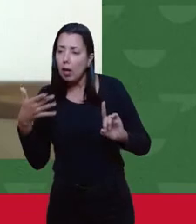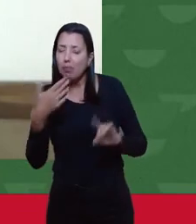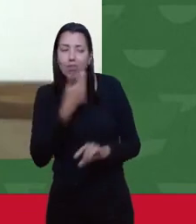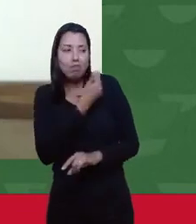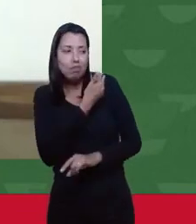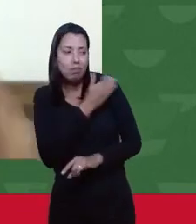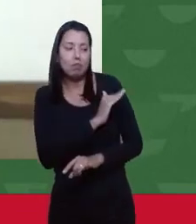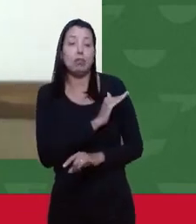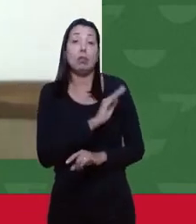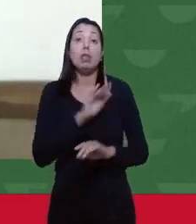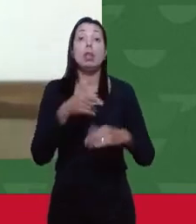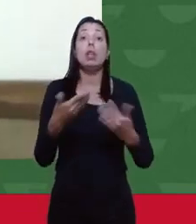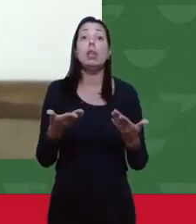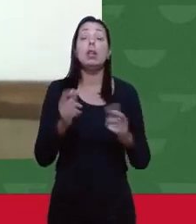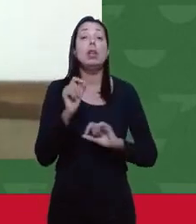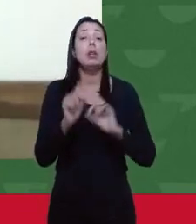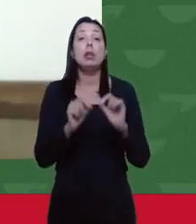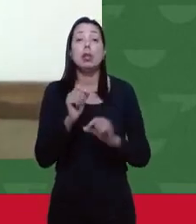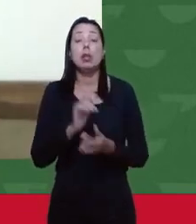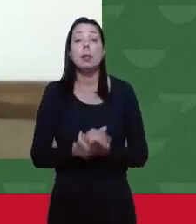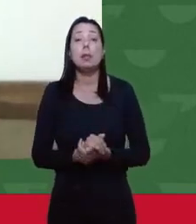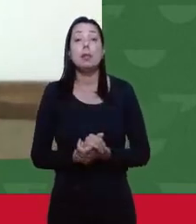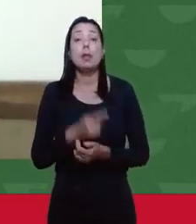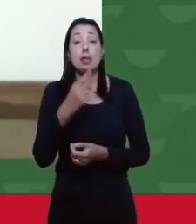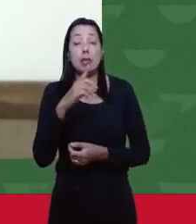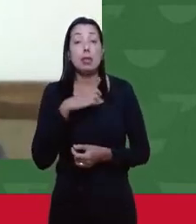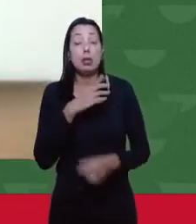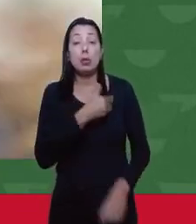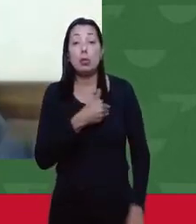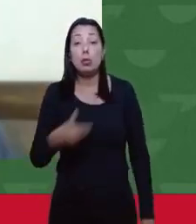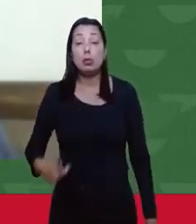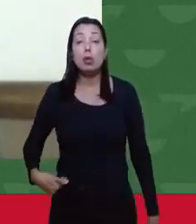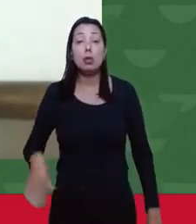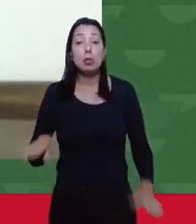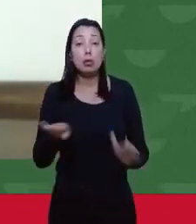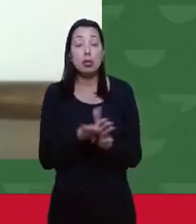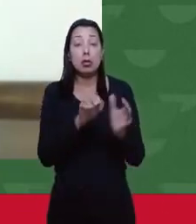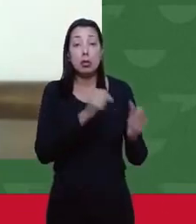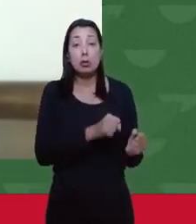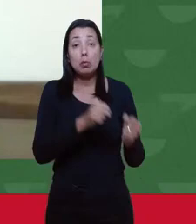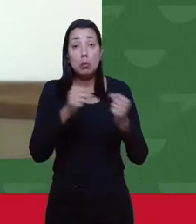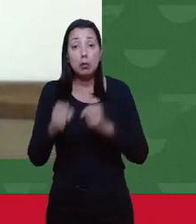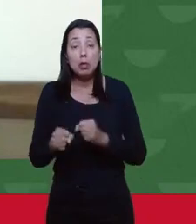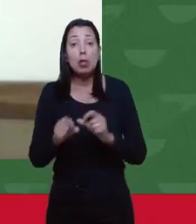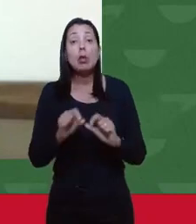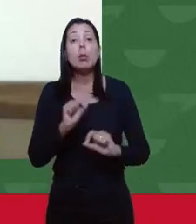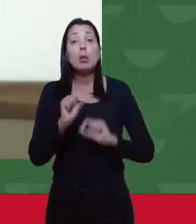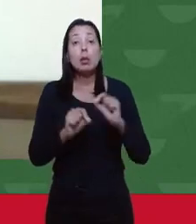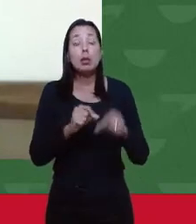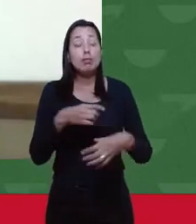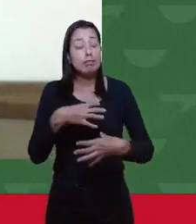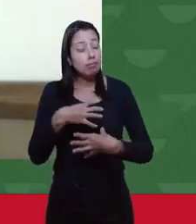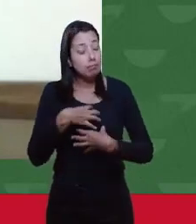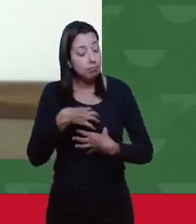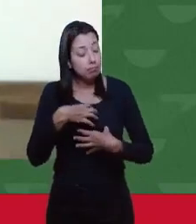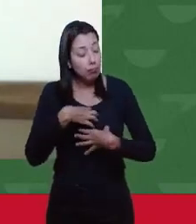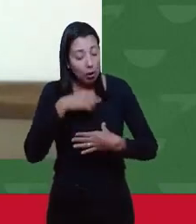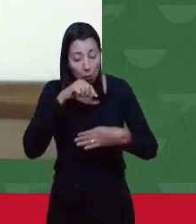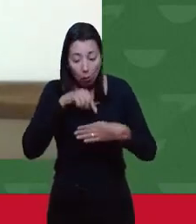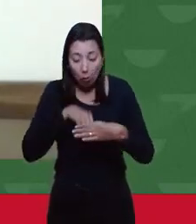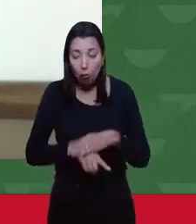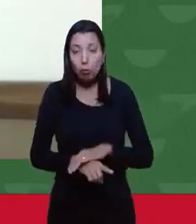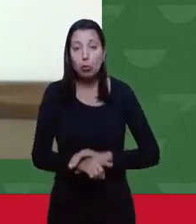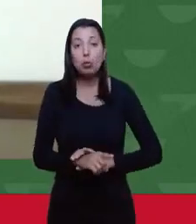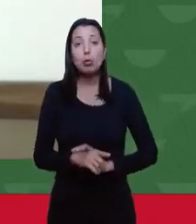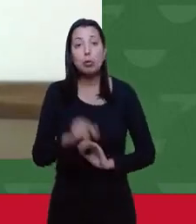LGBTfóbica. Diante disso, você tem um governo que chega ao poder com um sentimento